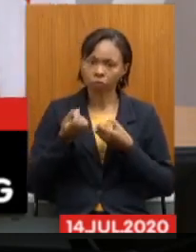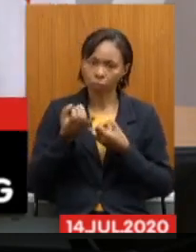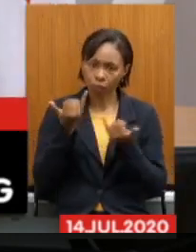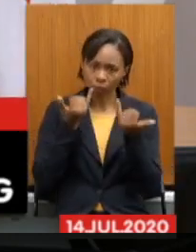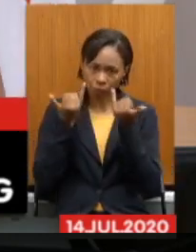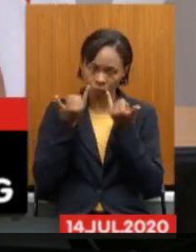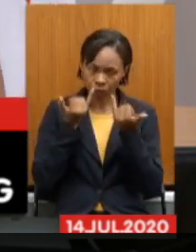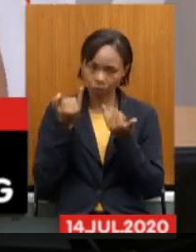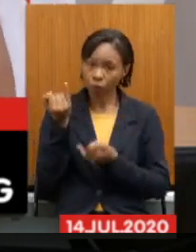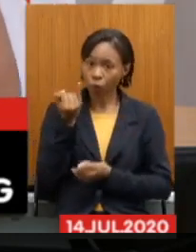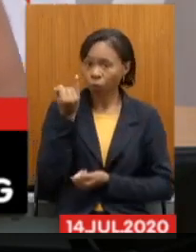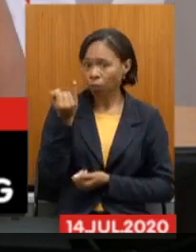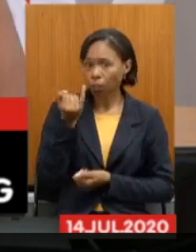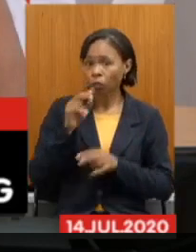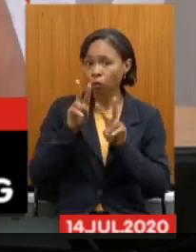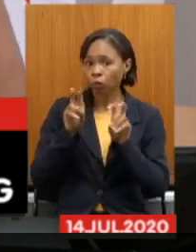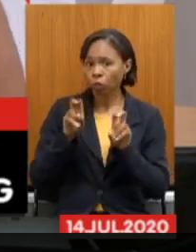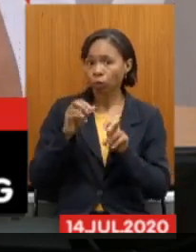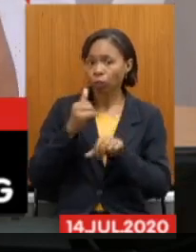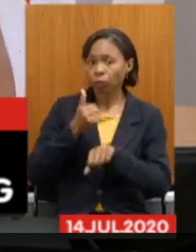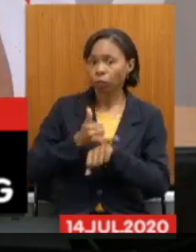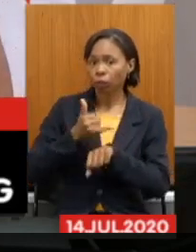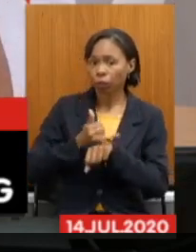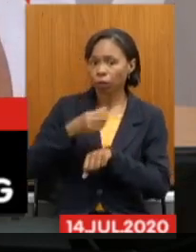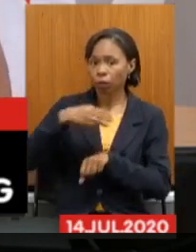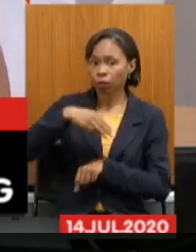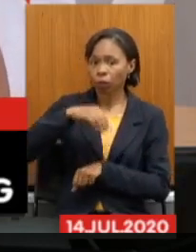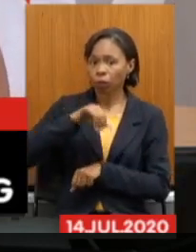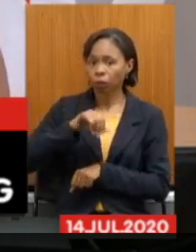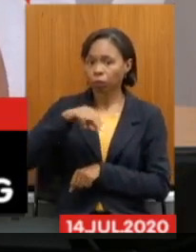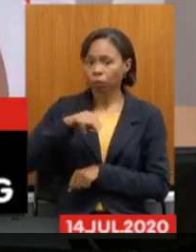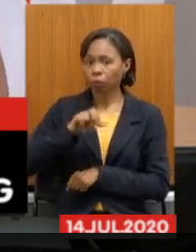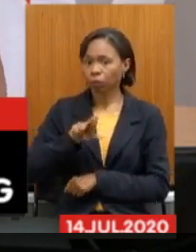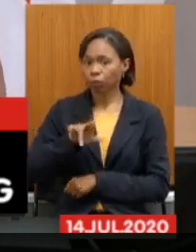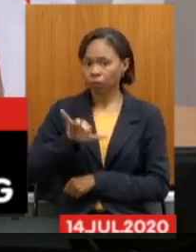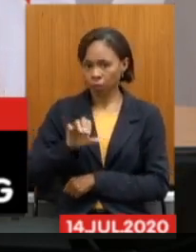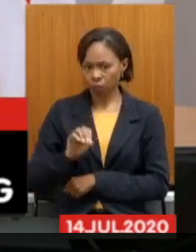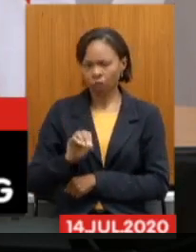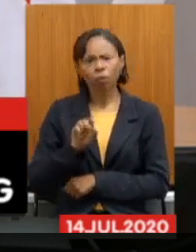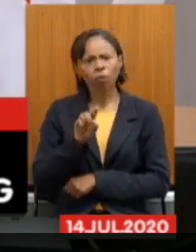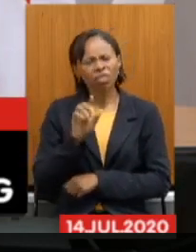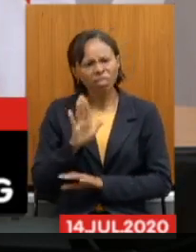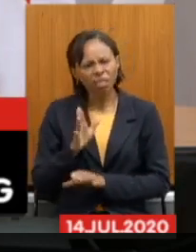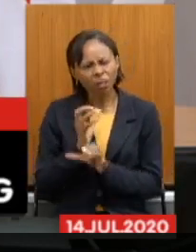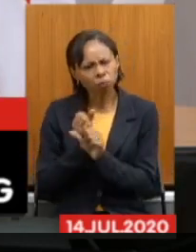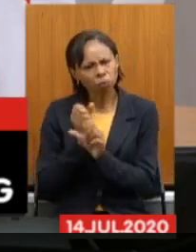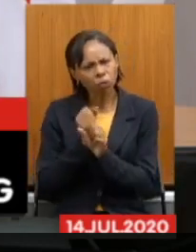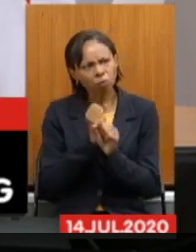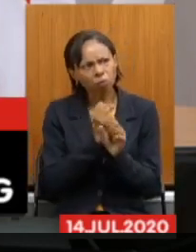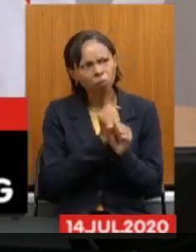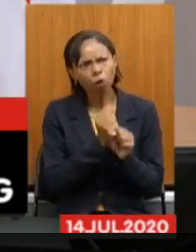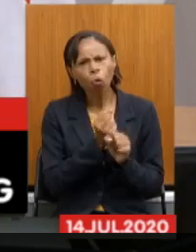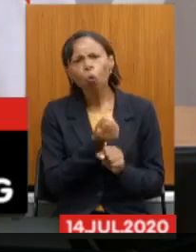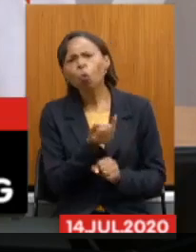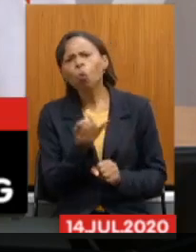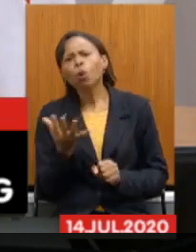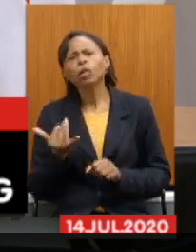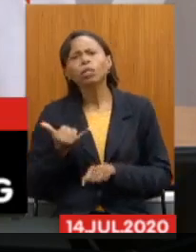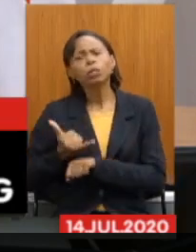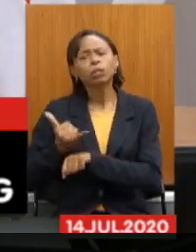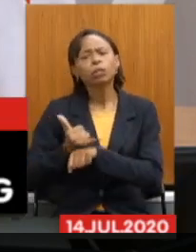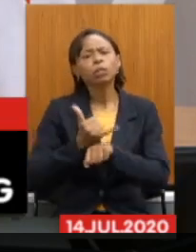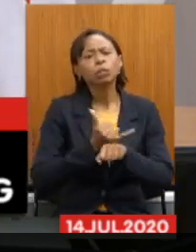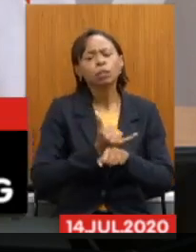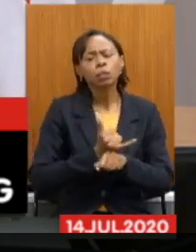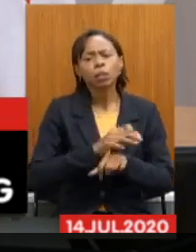do minério. Vocês já fizeram a conta do quanto as mineradoras, deputada Beatriz, que